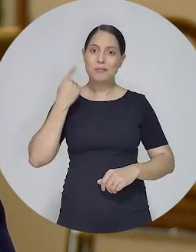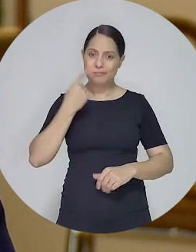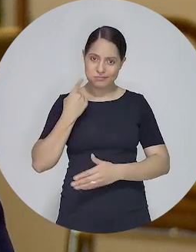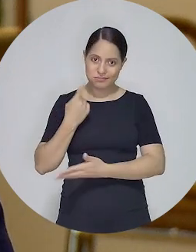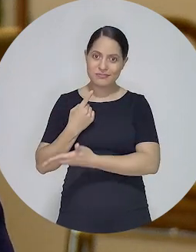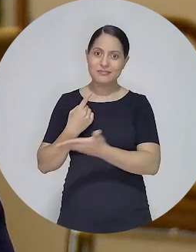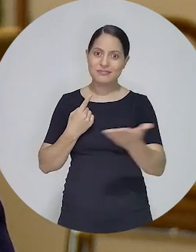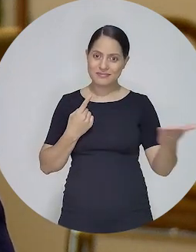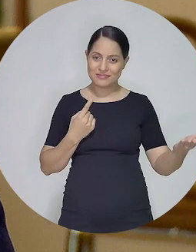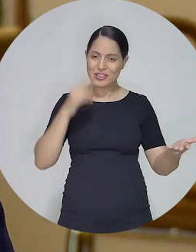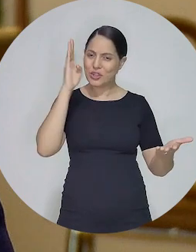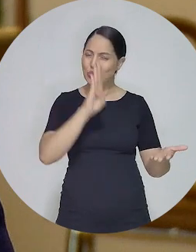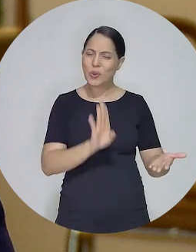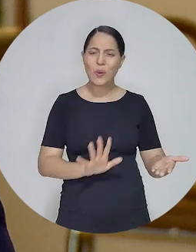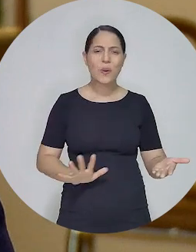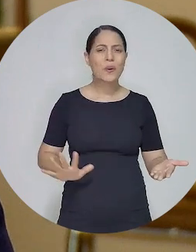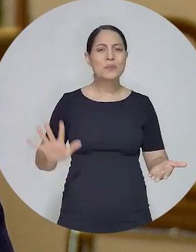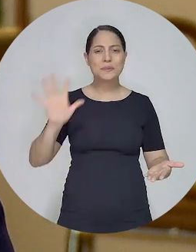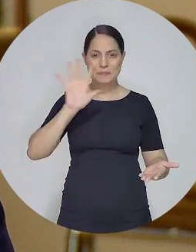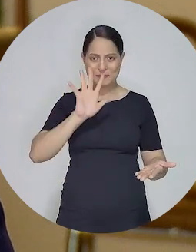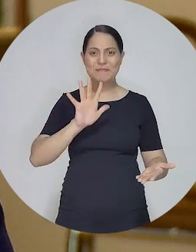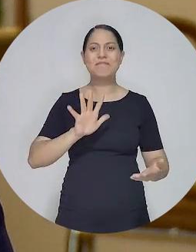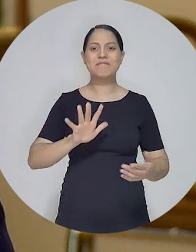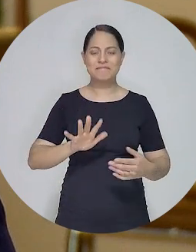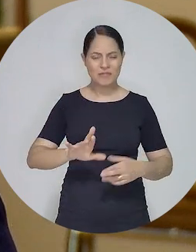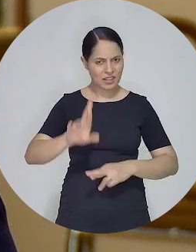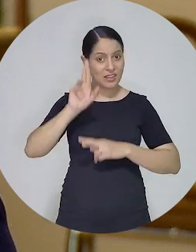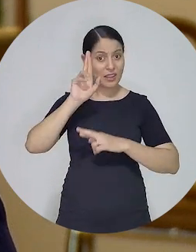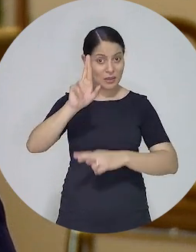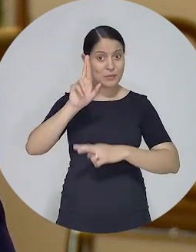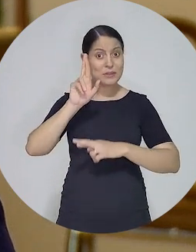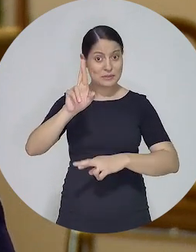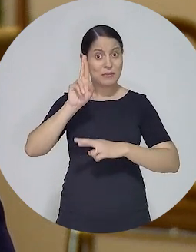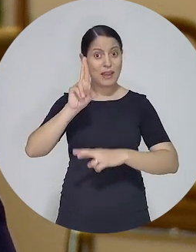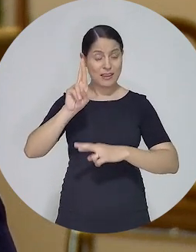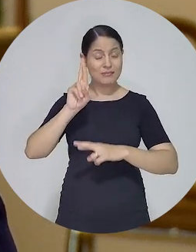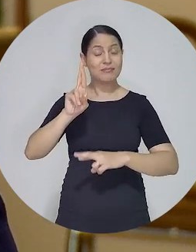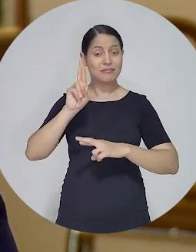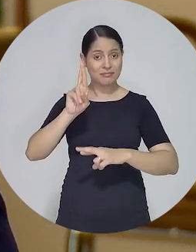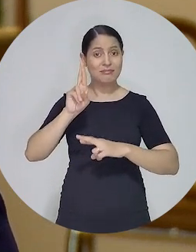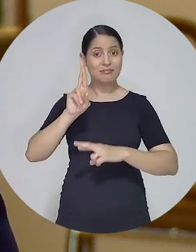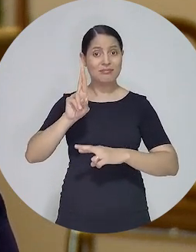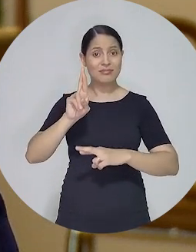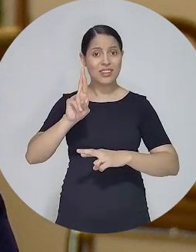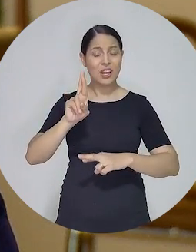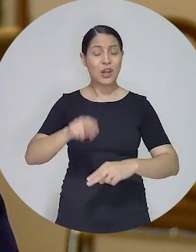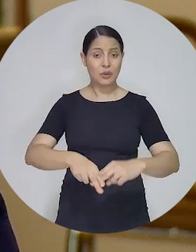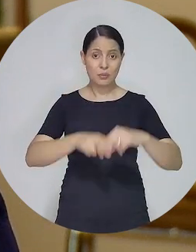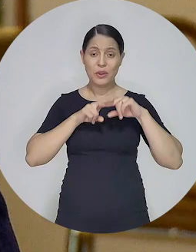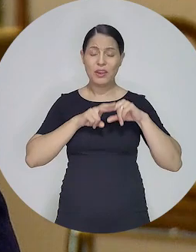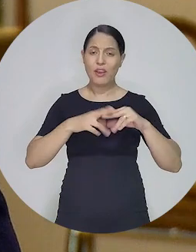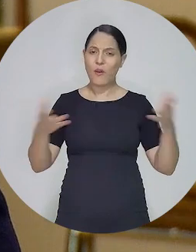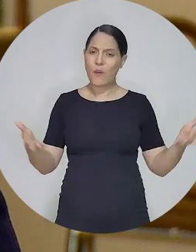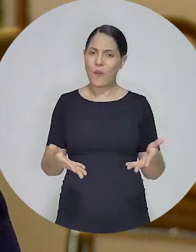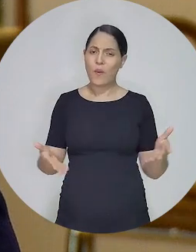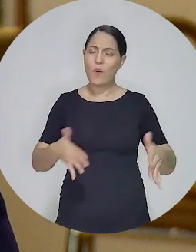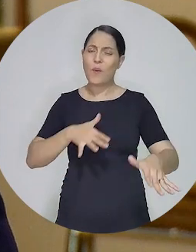coloco nesse momento como amigo da advocacia brasileira, esperando, me